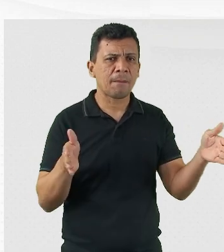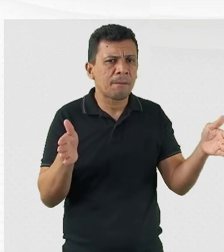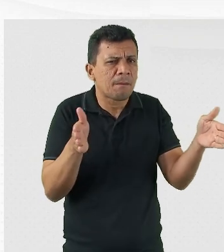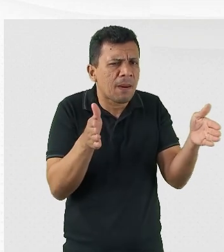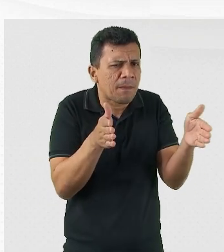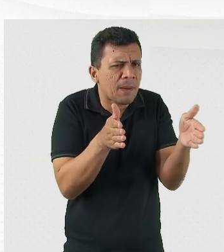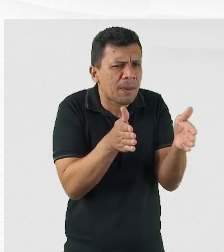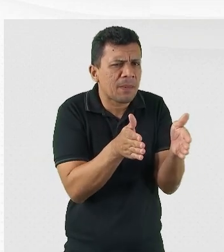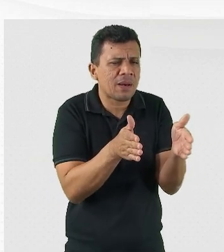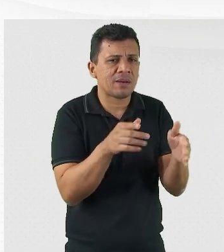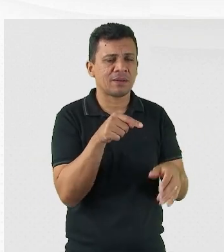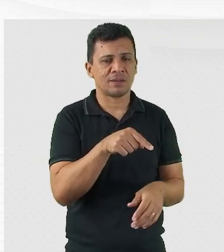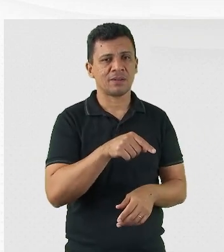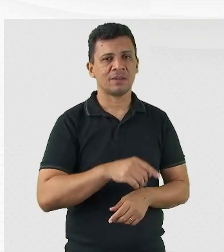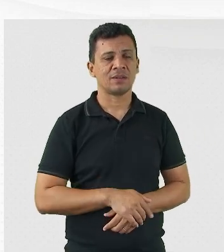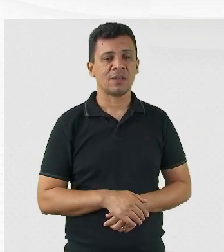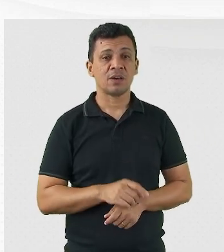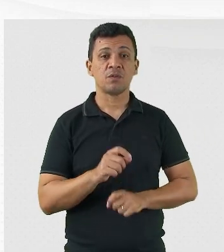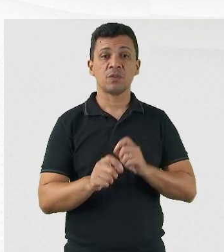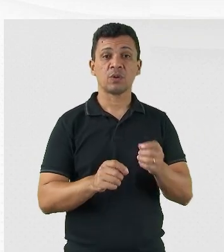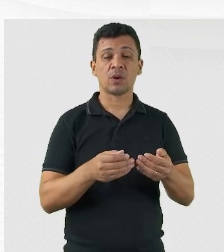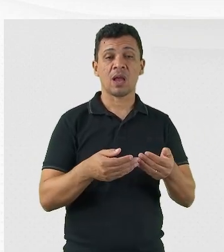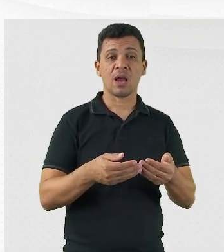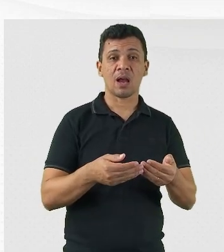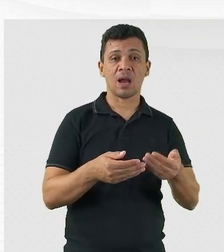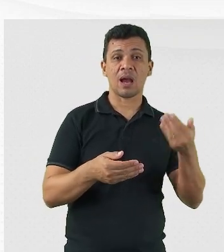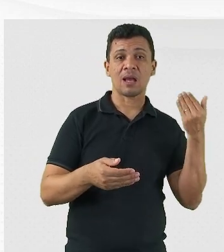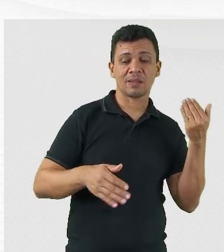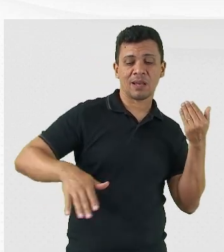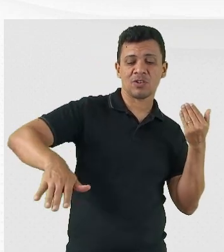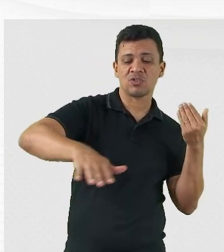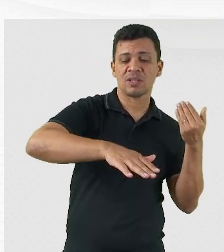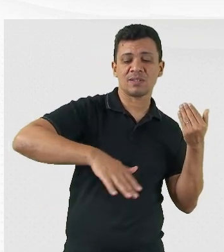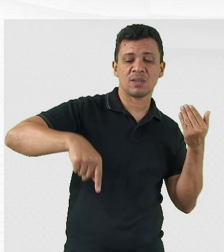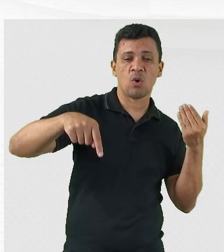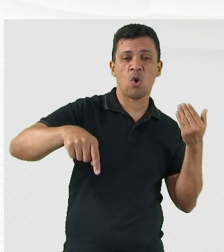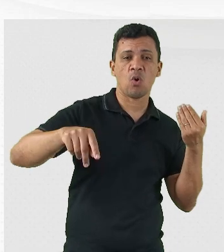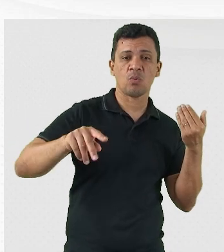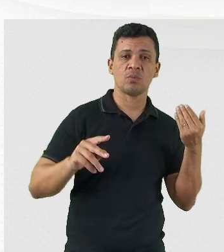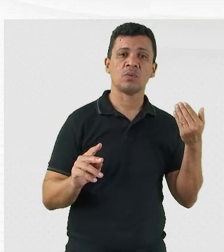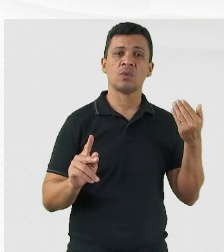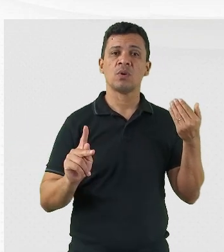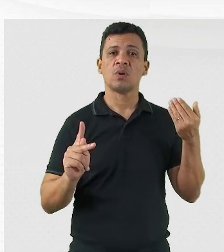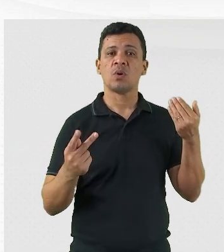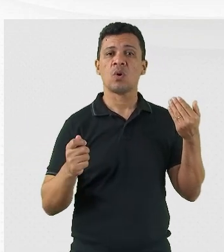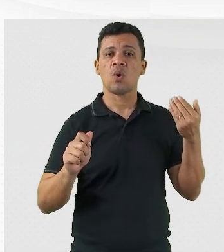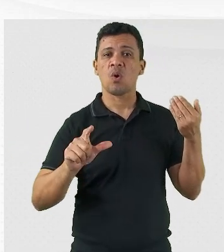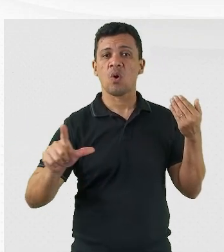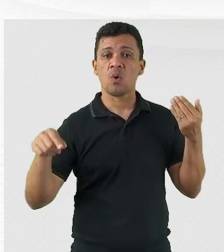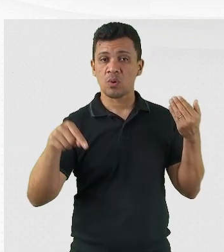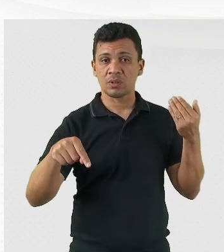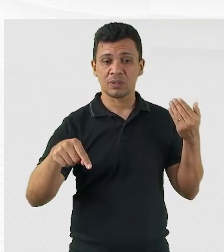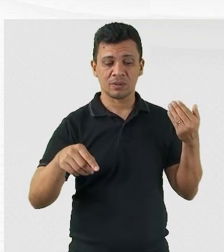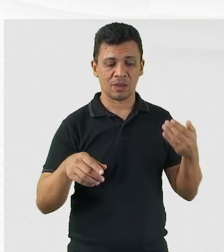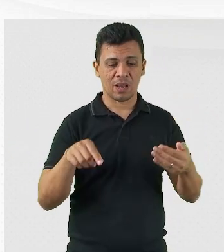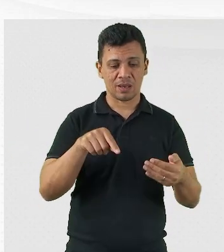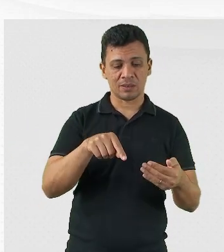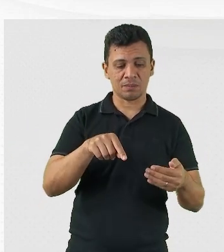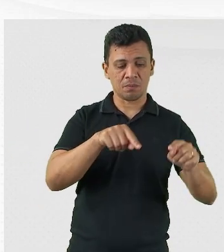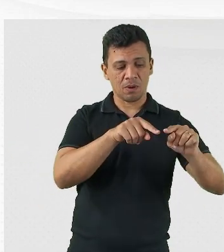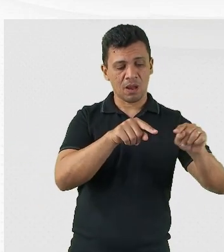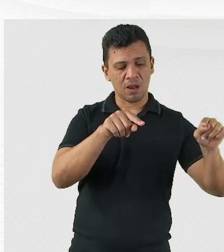área pequena que fica atrás desse hall de entrada, desse local que foi citado no